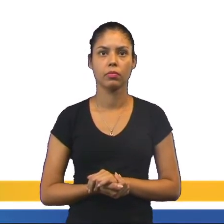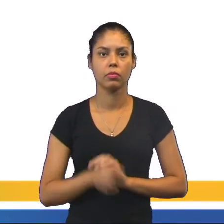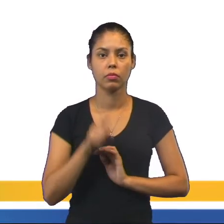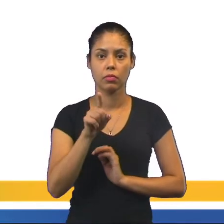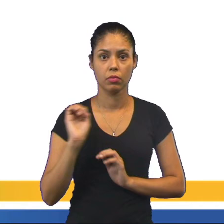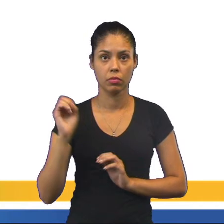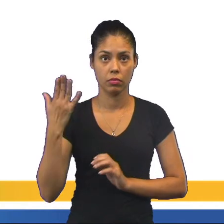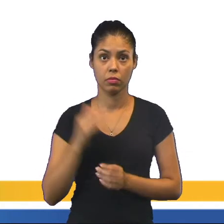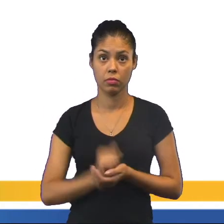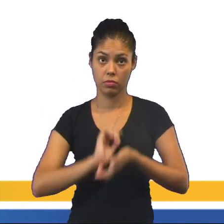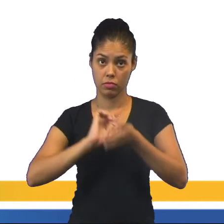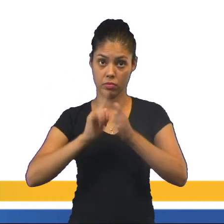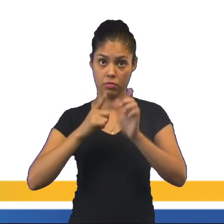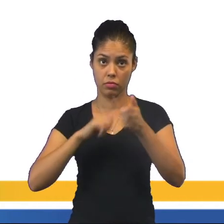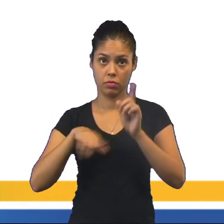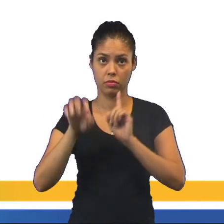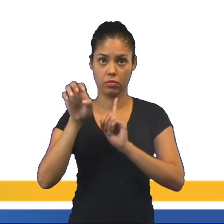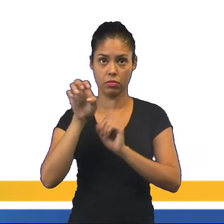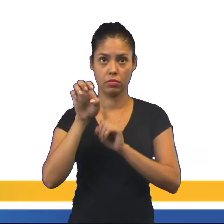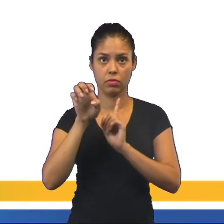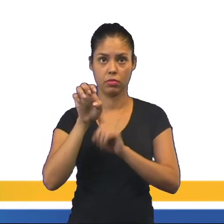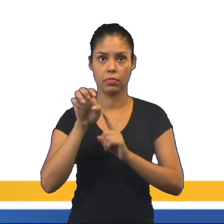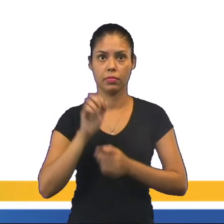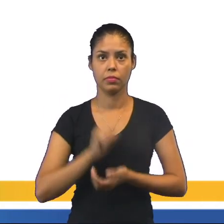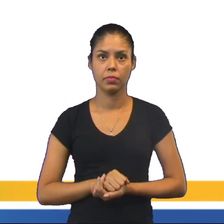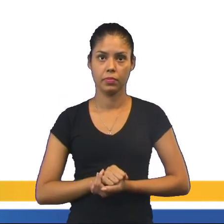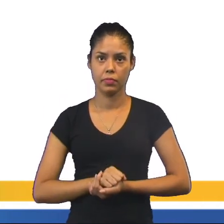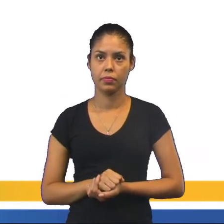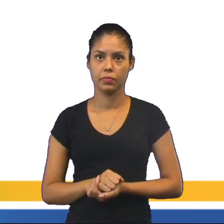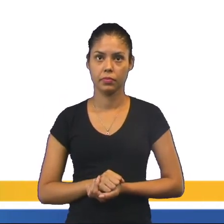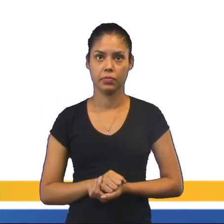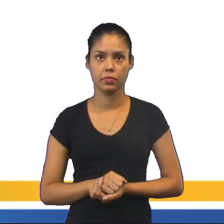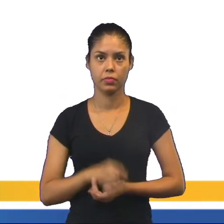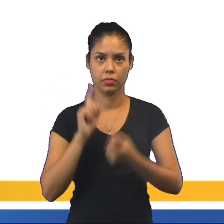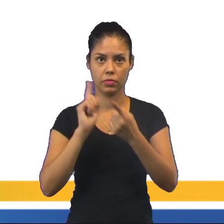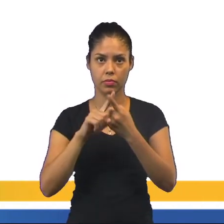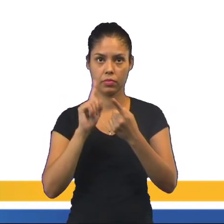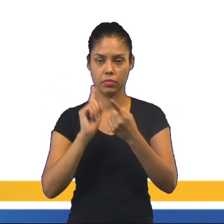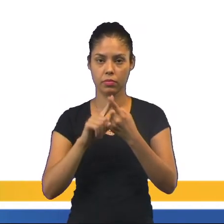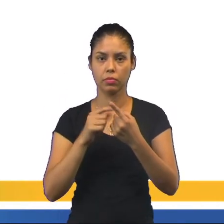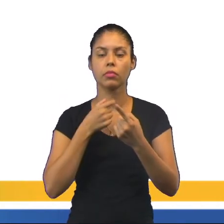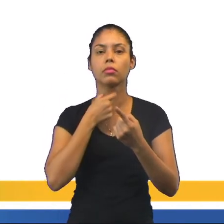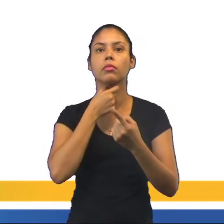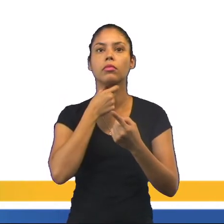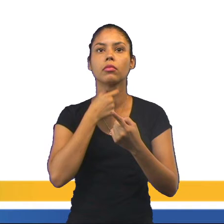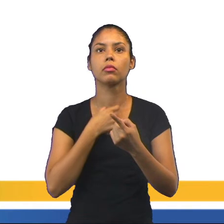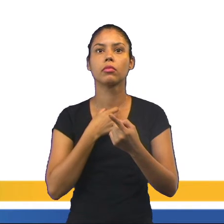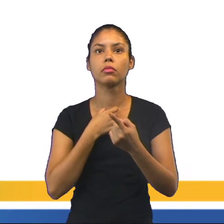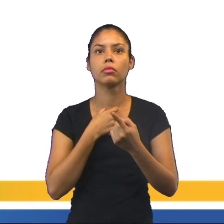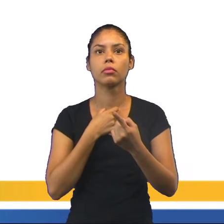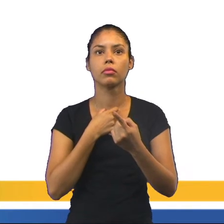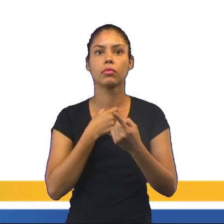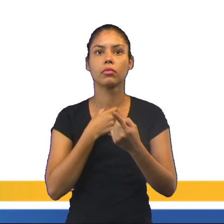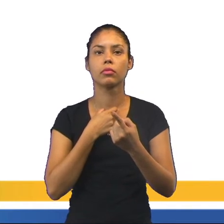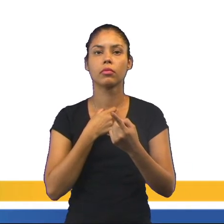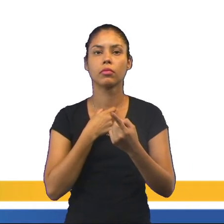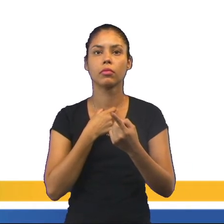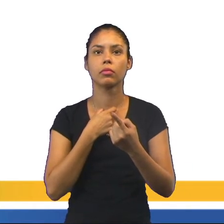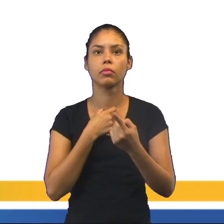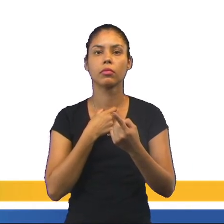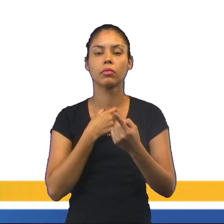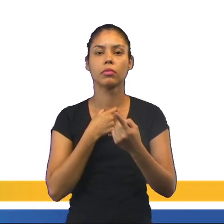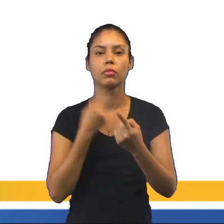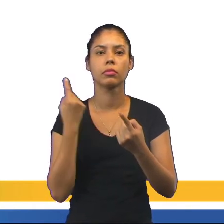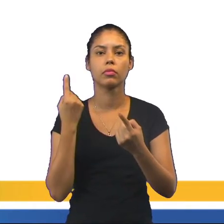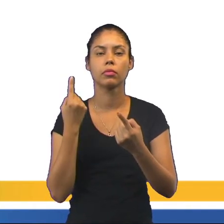Nesse caso, pessoal, a resposta correta aí vai ser a letra E, tá? Esse canal aí que nós temos, que está